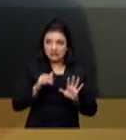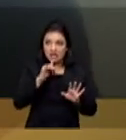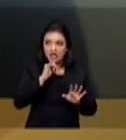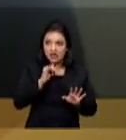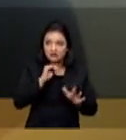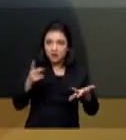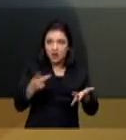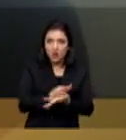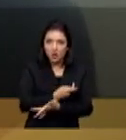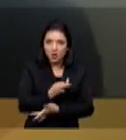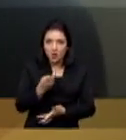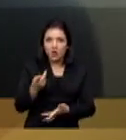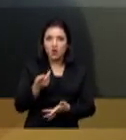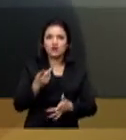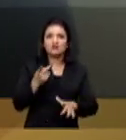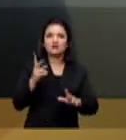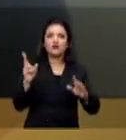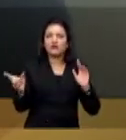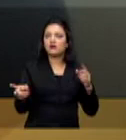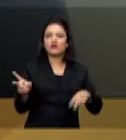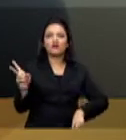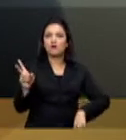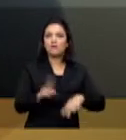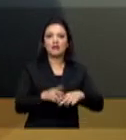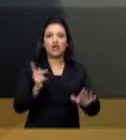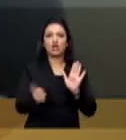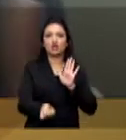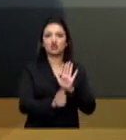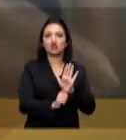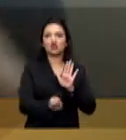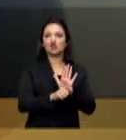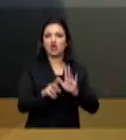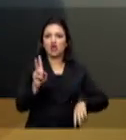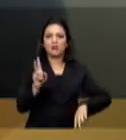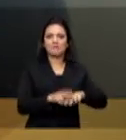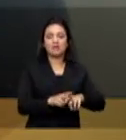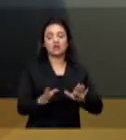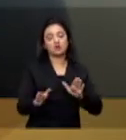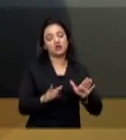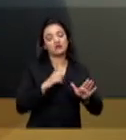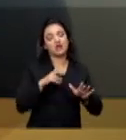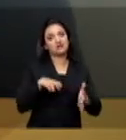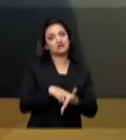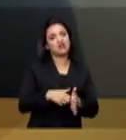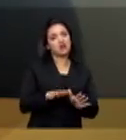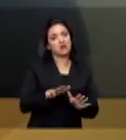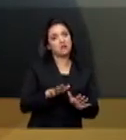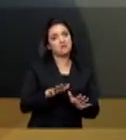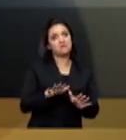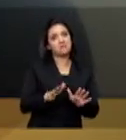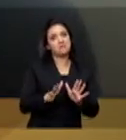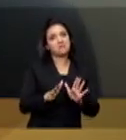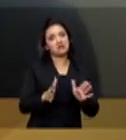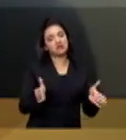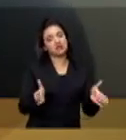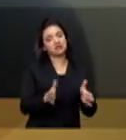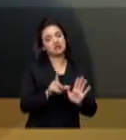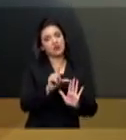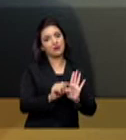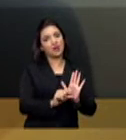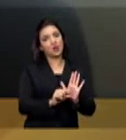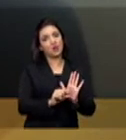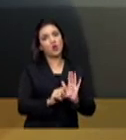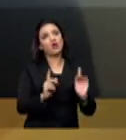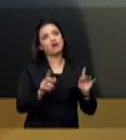sem autorização, em desacordo com a determinação oral feita pelo advogado, nós teríamos Gustavo uma pena Zorté muito menor Silva, e ainda com essa Mico possibilidade